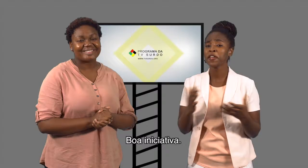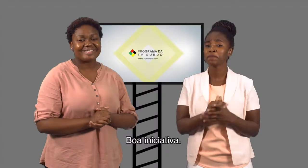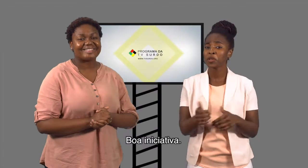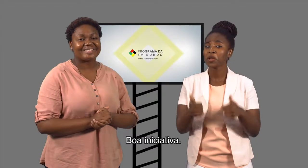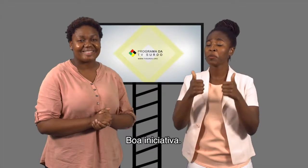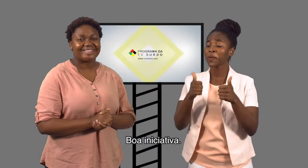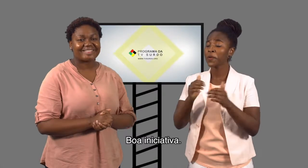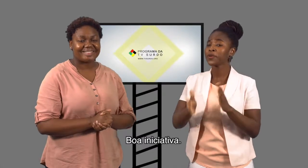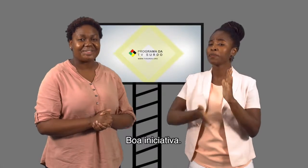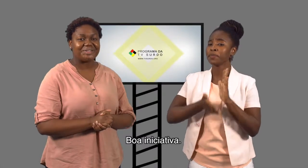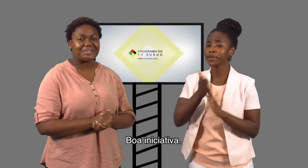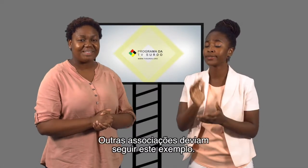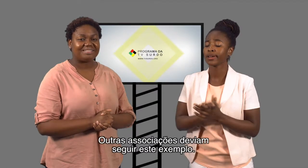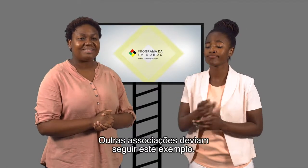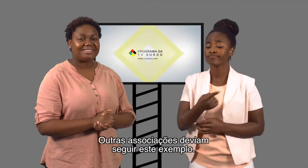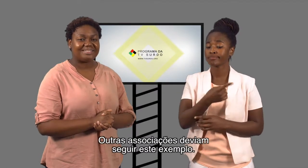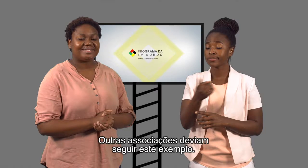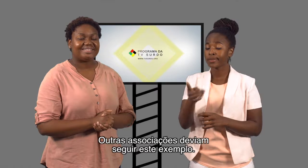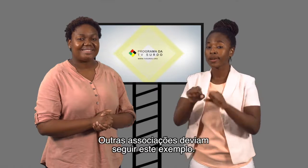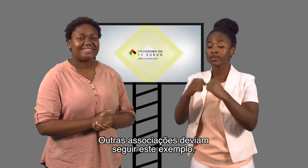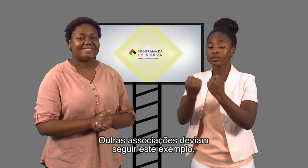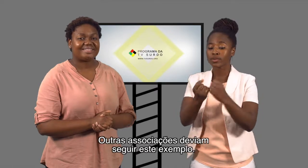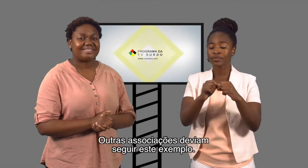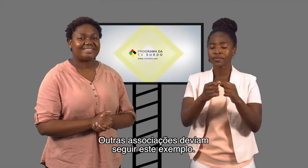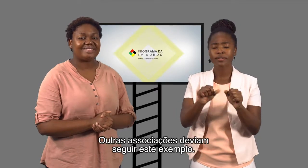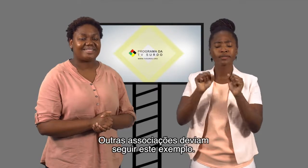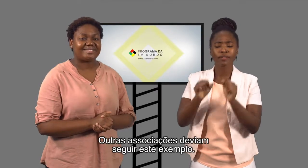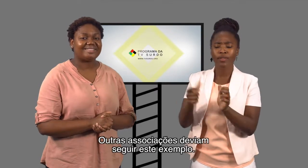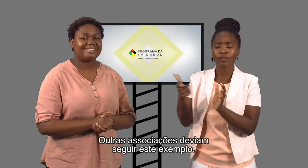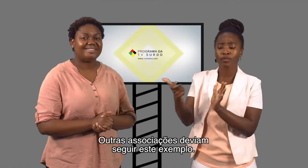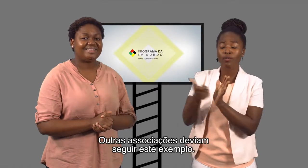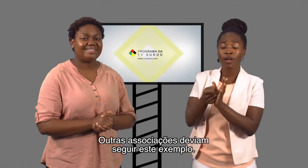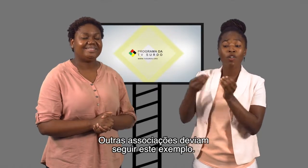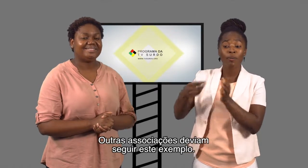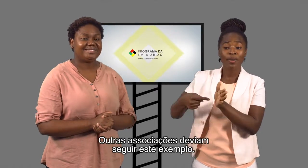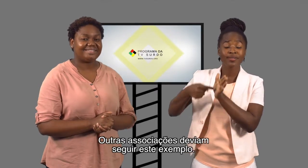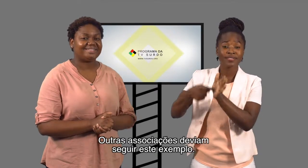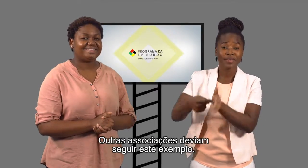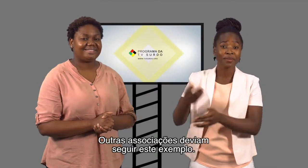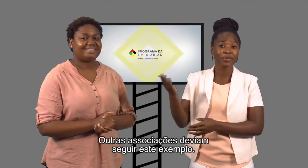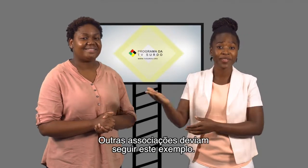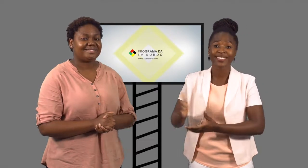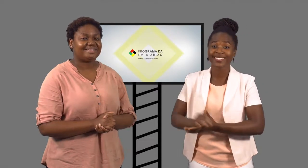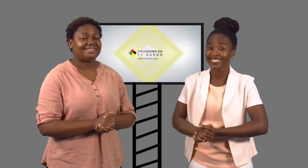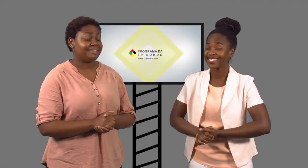boa iniciativa outras associações deviam seguir este exemplo